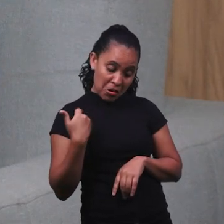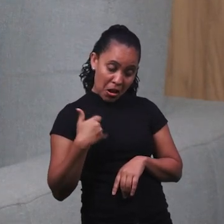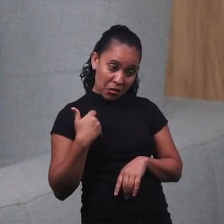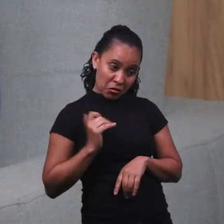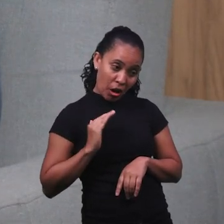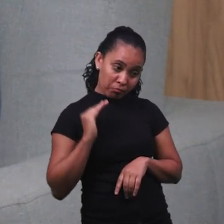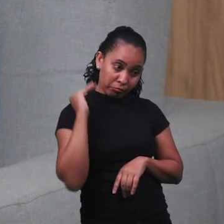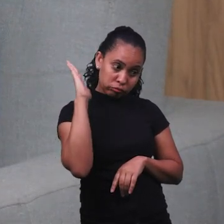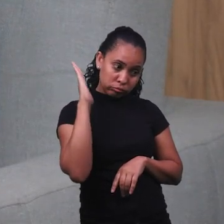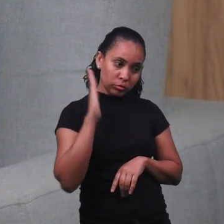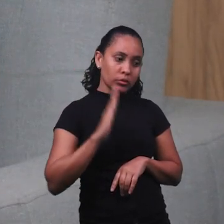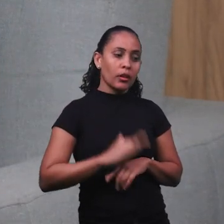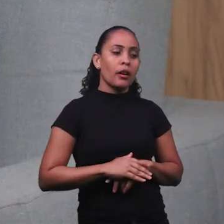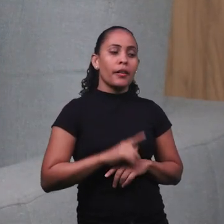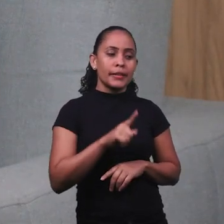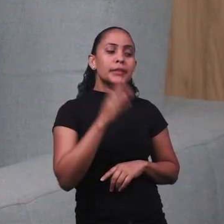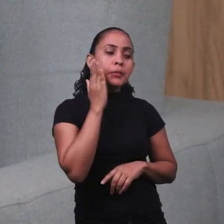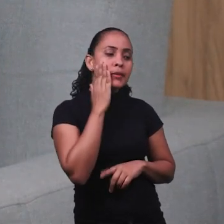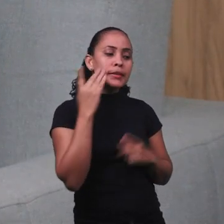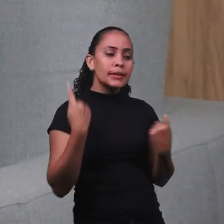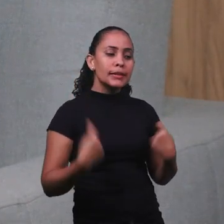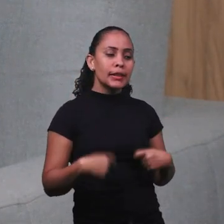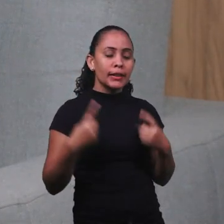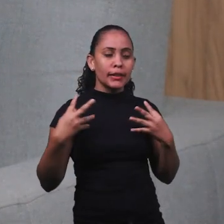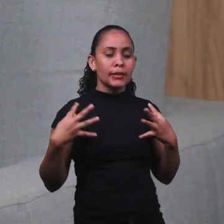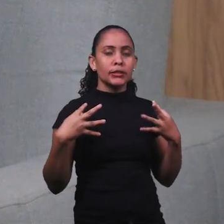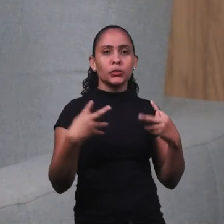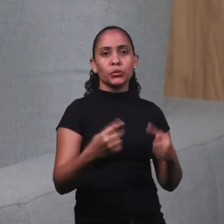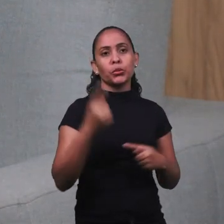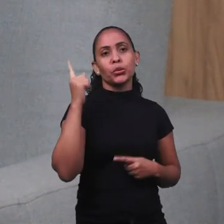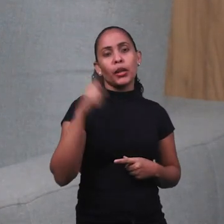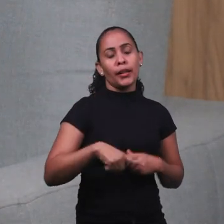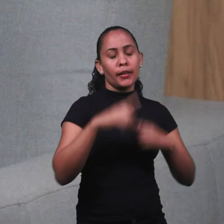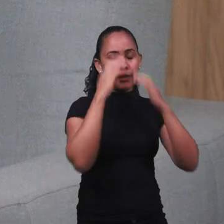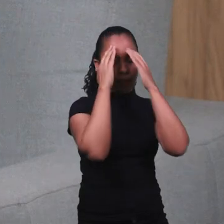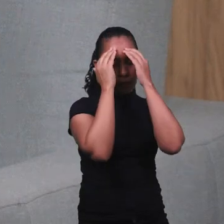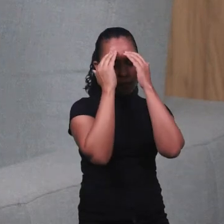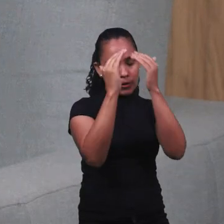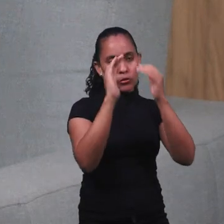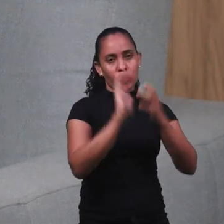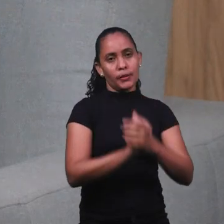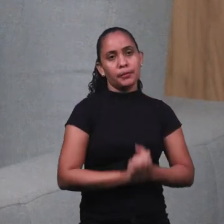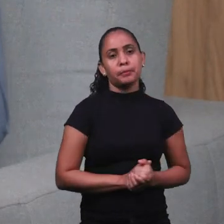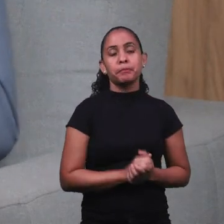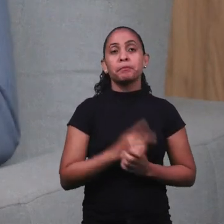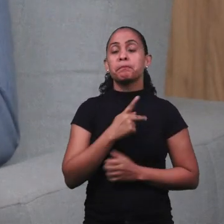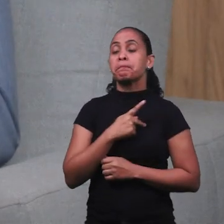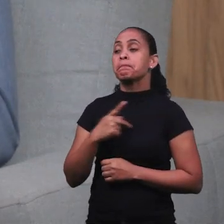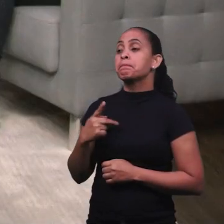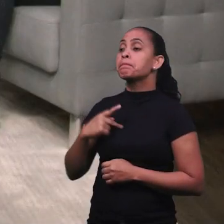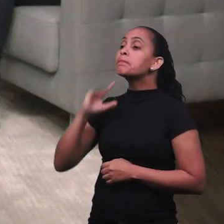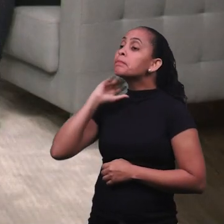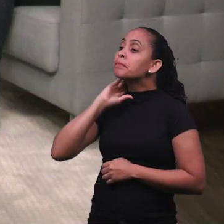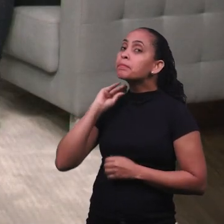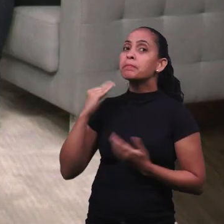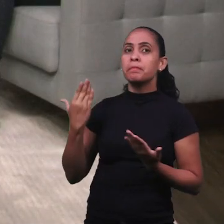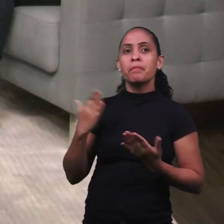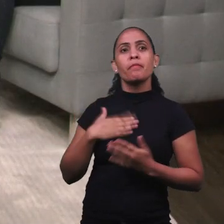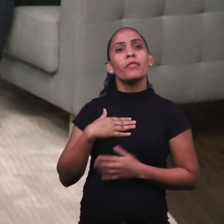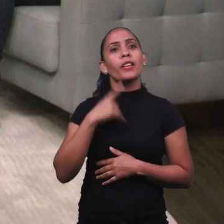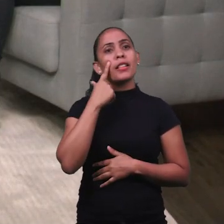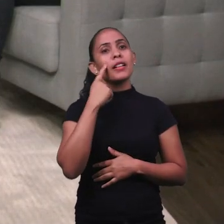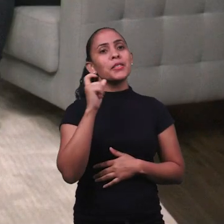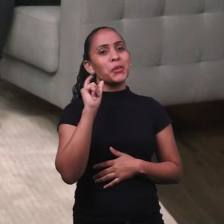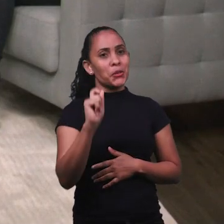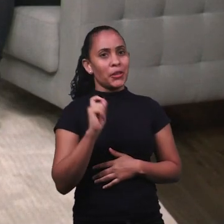mais avançada, você tem que entender que tudo é na obediência. Pastor Bísio. Interessante